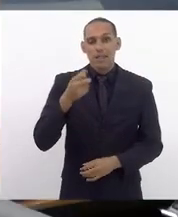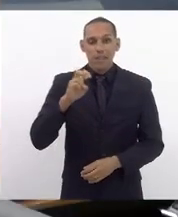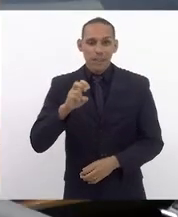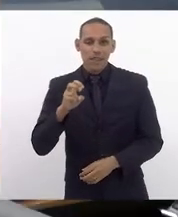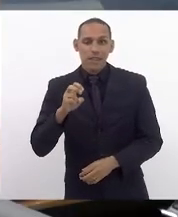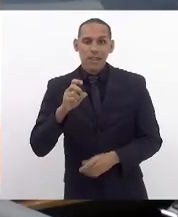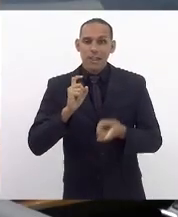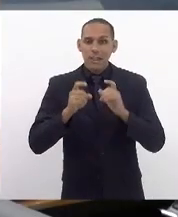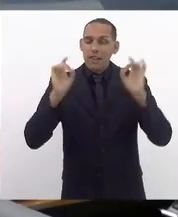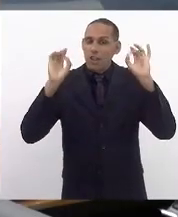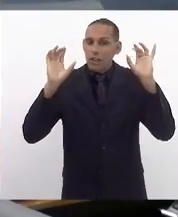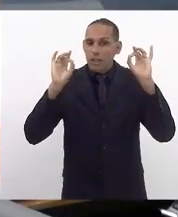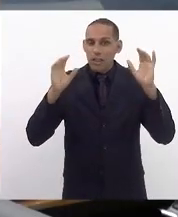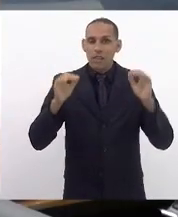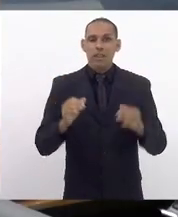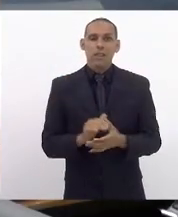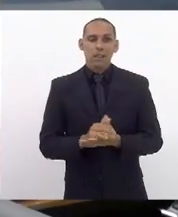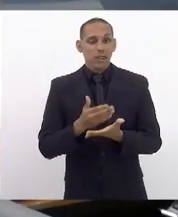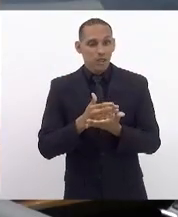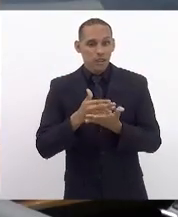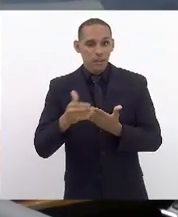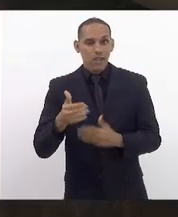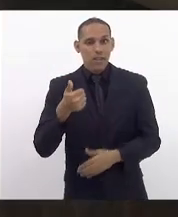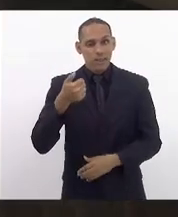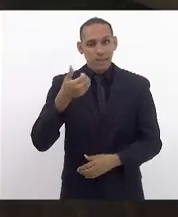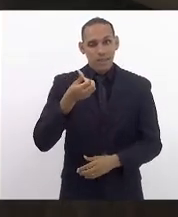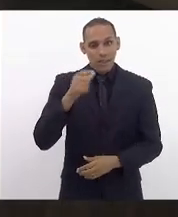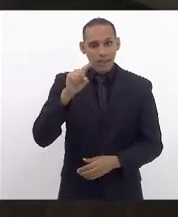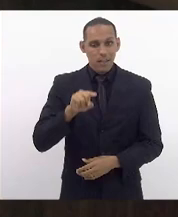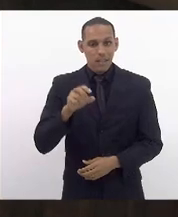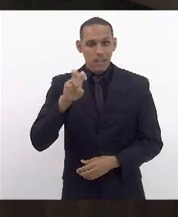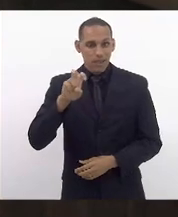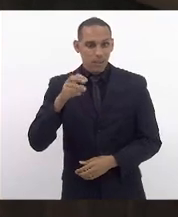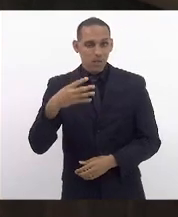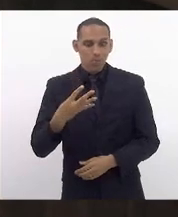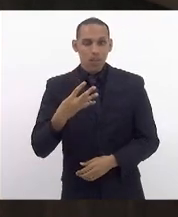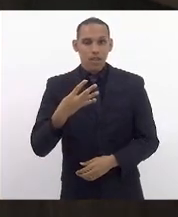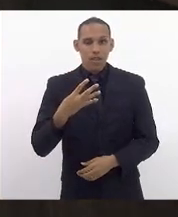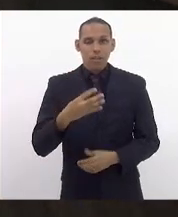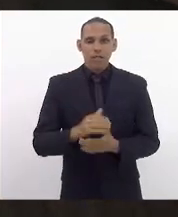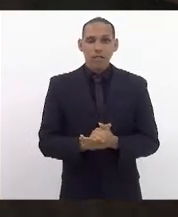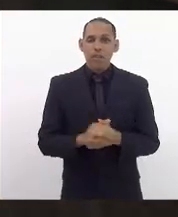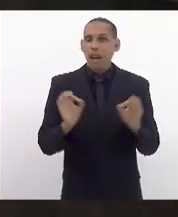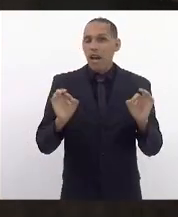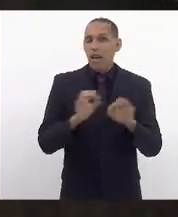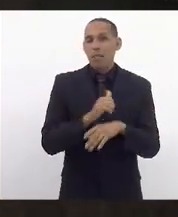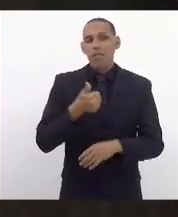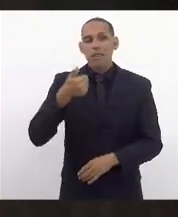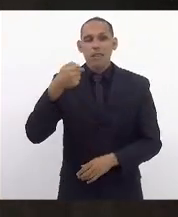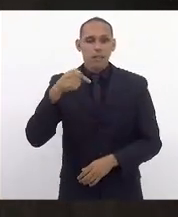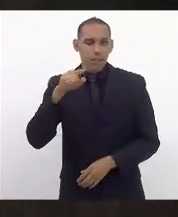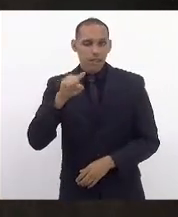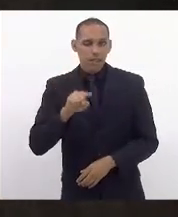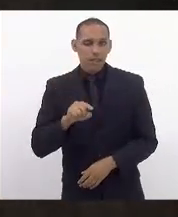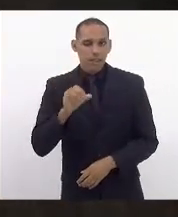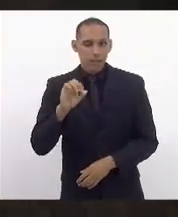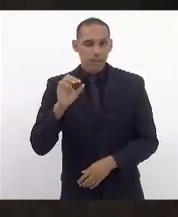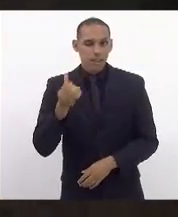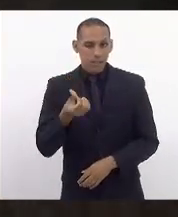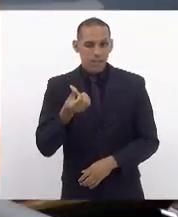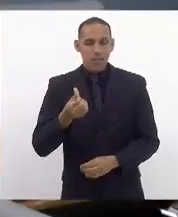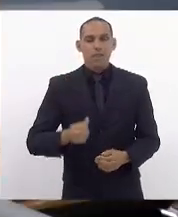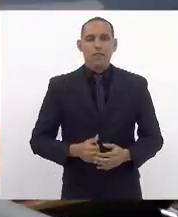sessão extraordinária, que iniciada às 16 horas e 54 minutos, encerrou-se às 17 horas e 6